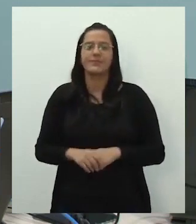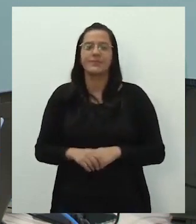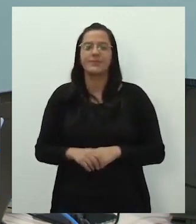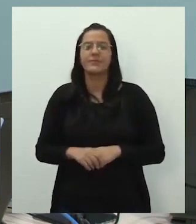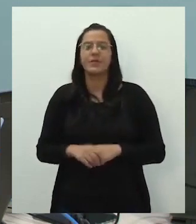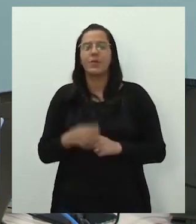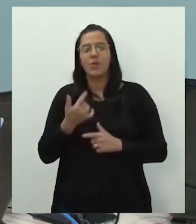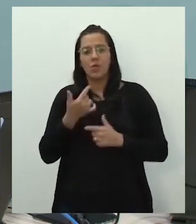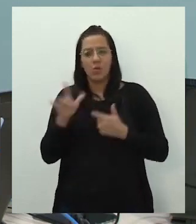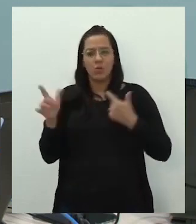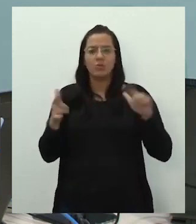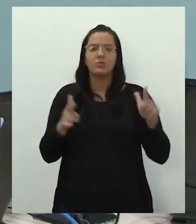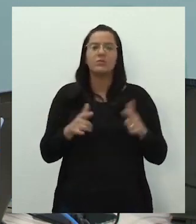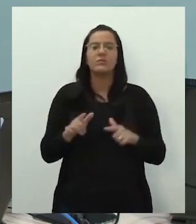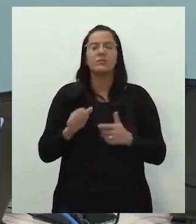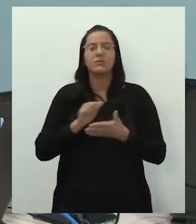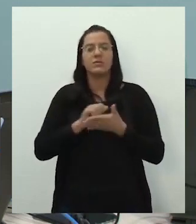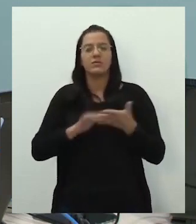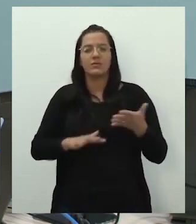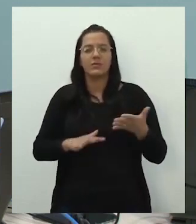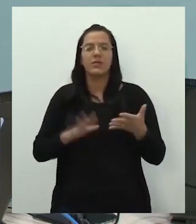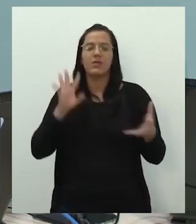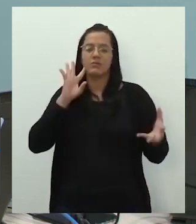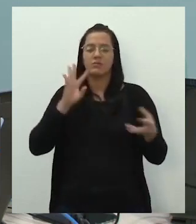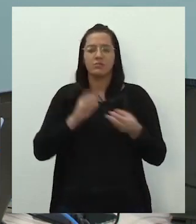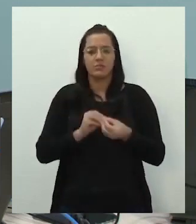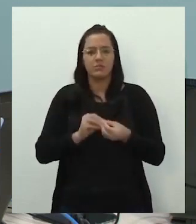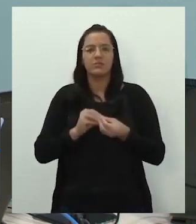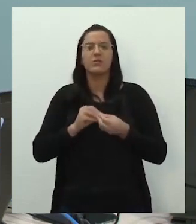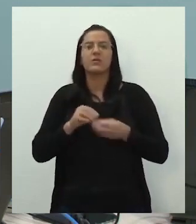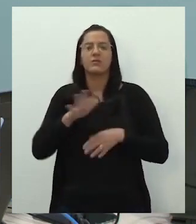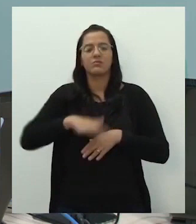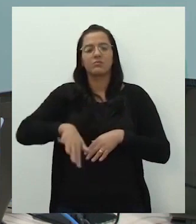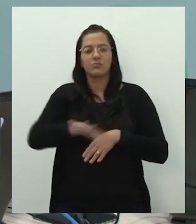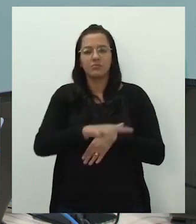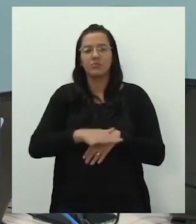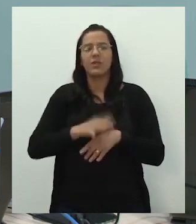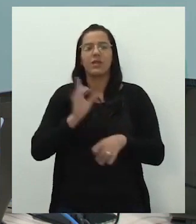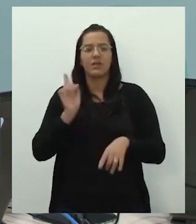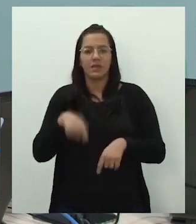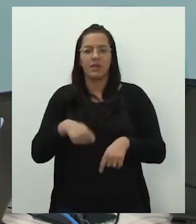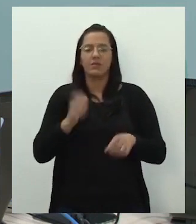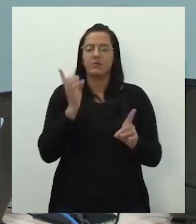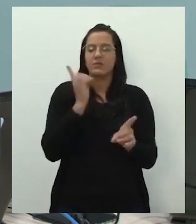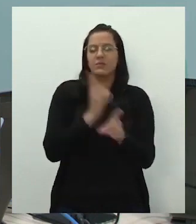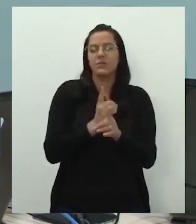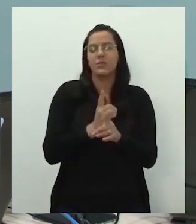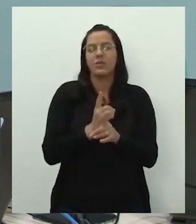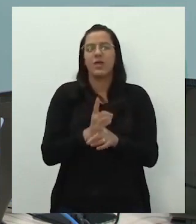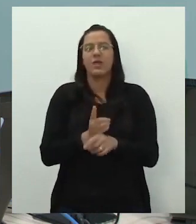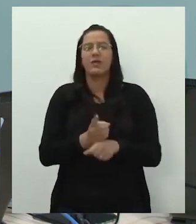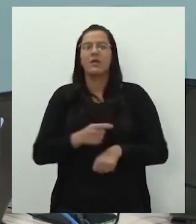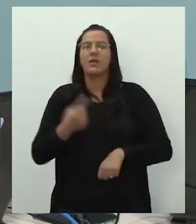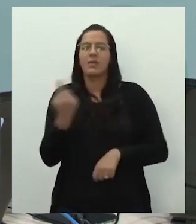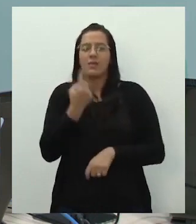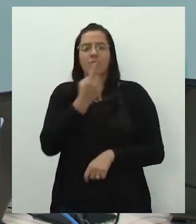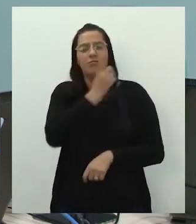Então, outras atividades abordando essas populações podem ser encontradas na primeira série do ensino médio,